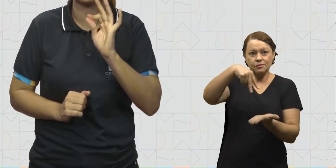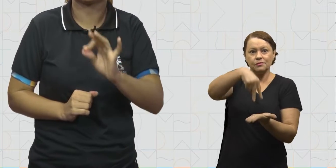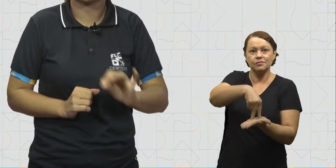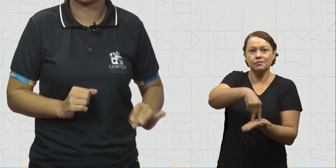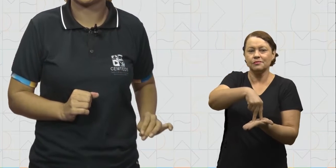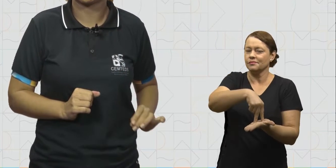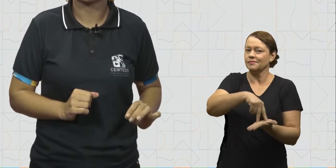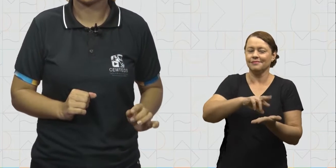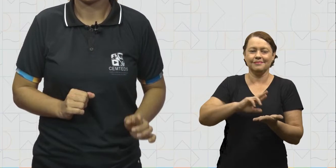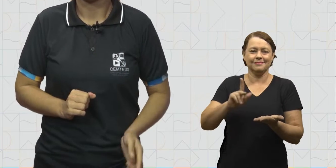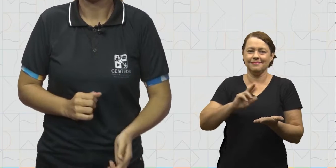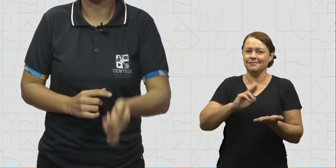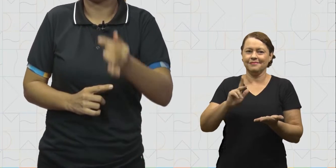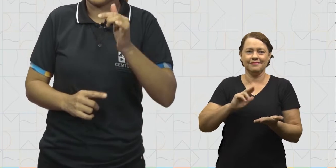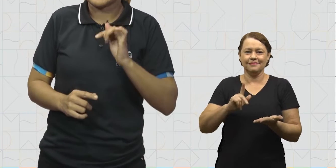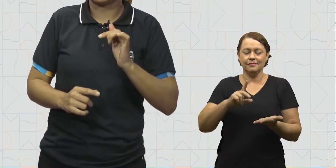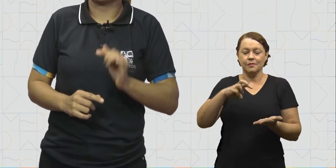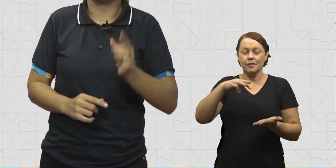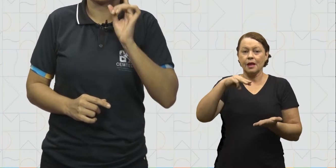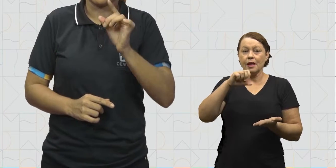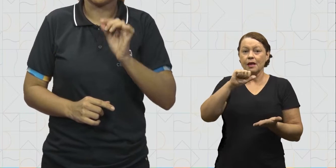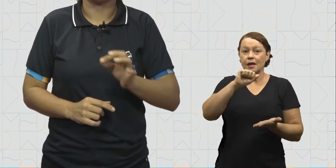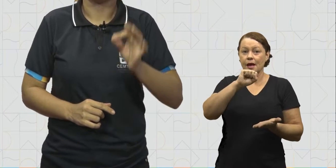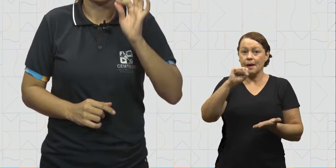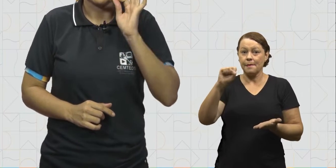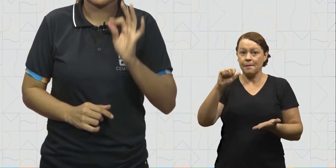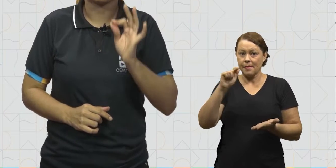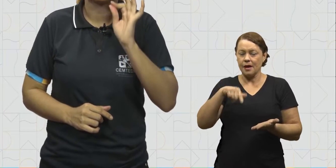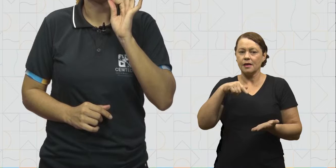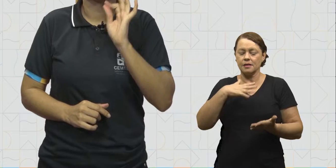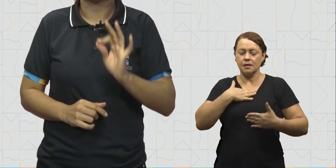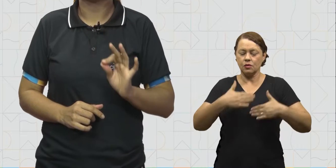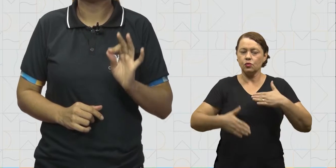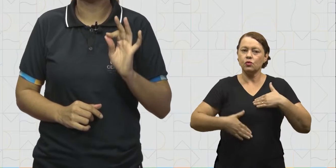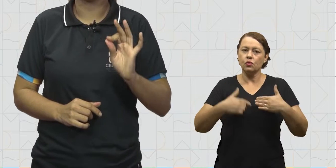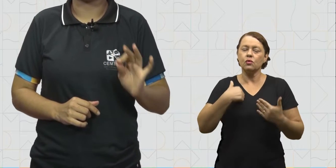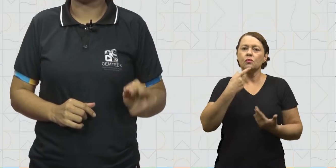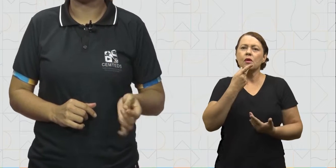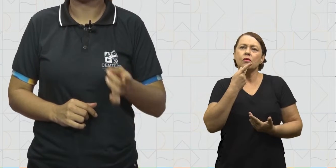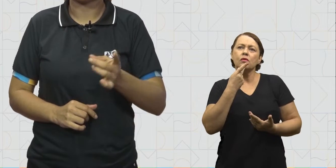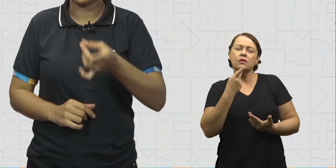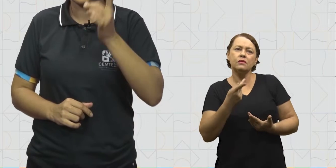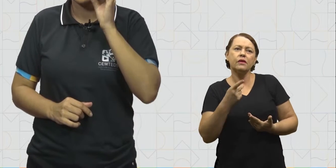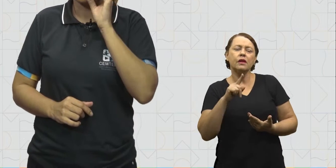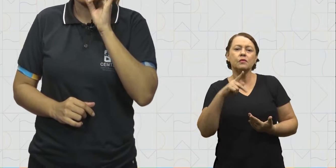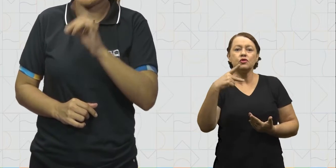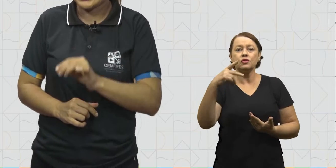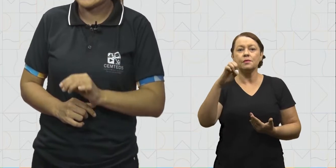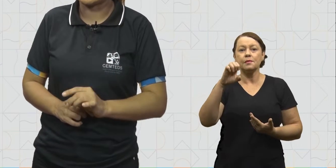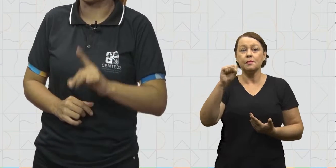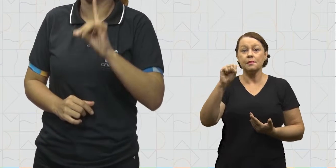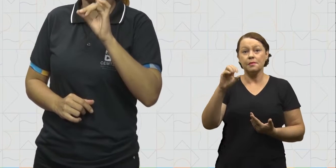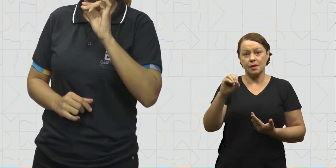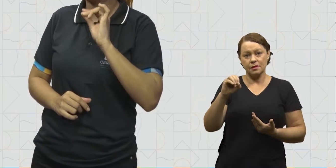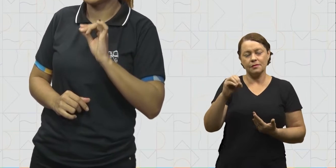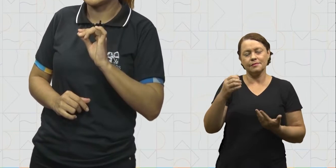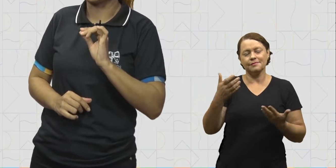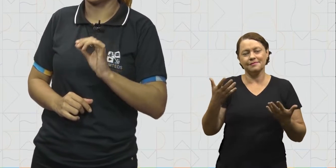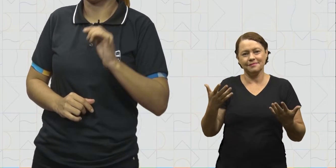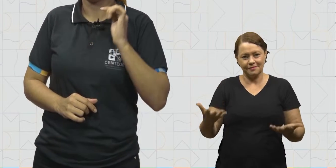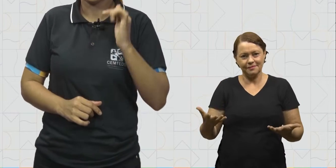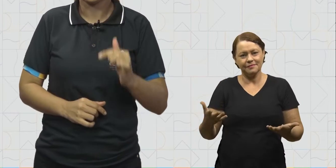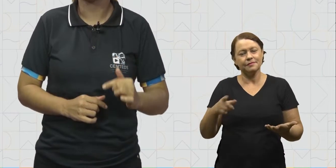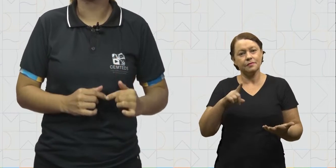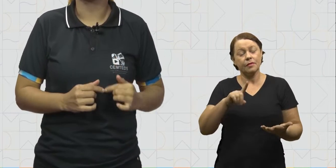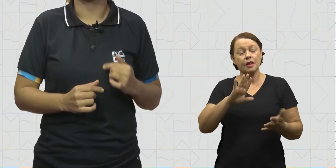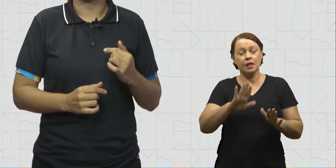nos pesamos. E a massa do corpo é o que nós chamamos de peso, ou